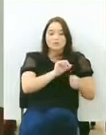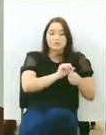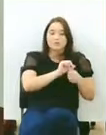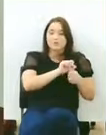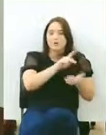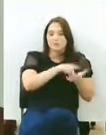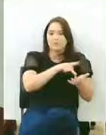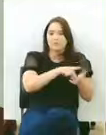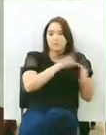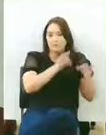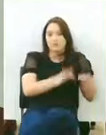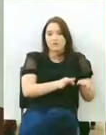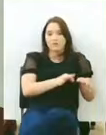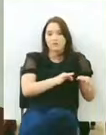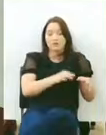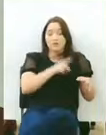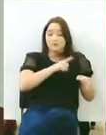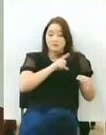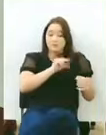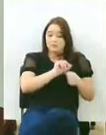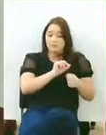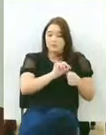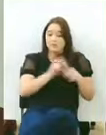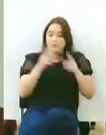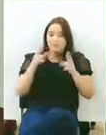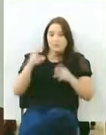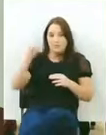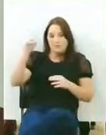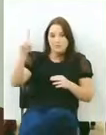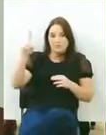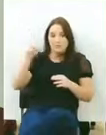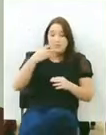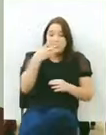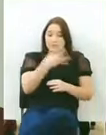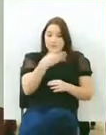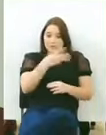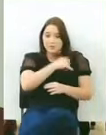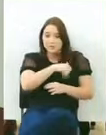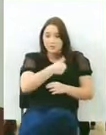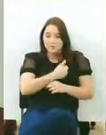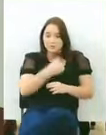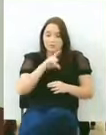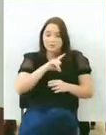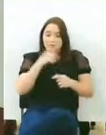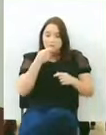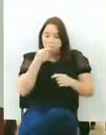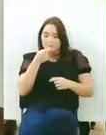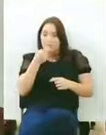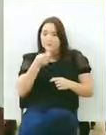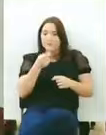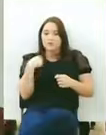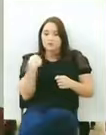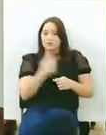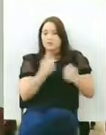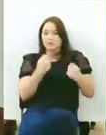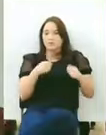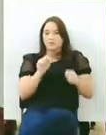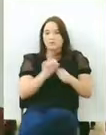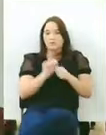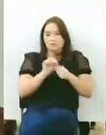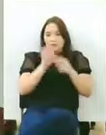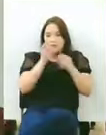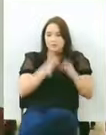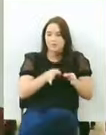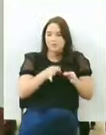Demétrio, e a própria verdade é Jesus. Lá em 3 João ele diz que nós devemos cooperar com a verdade, que